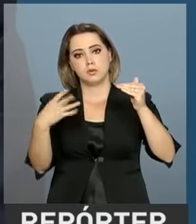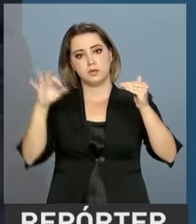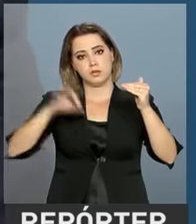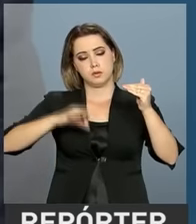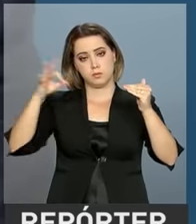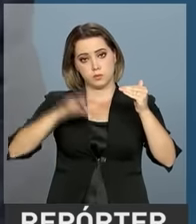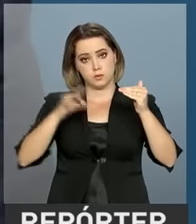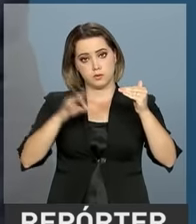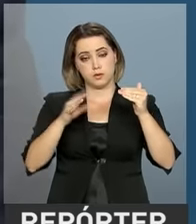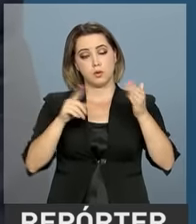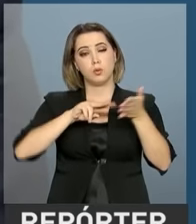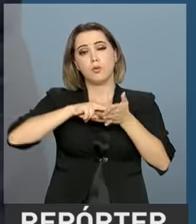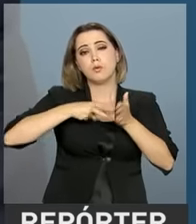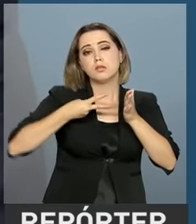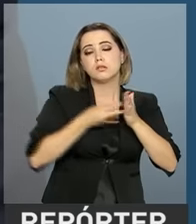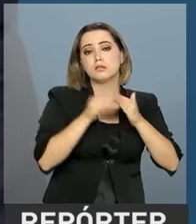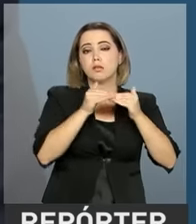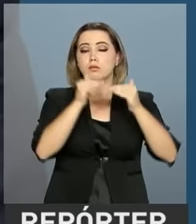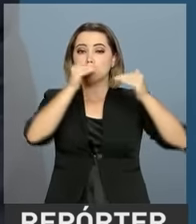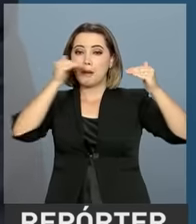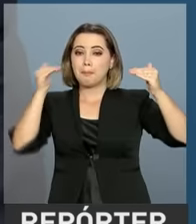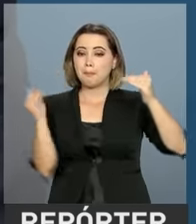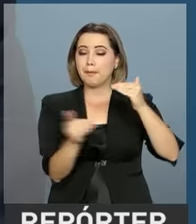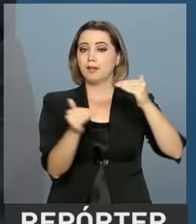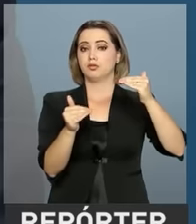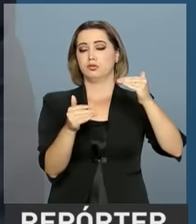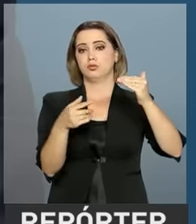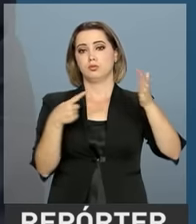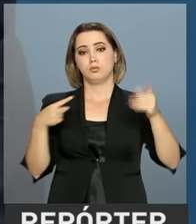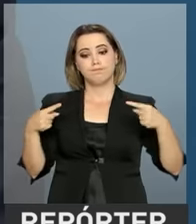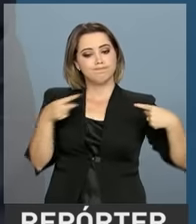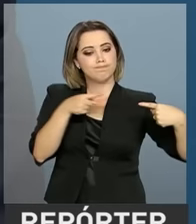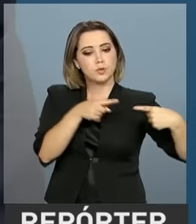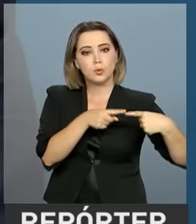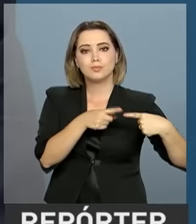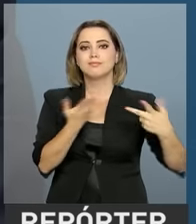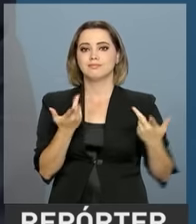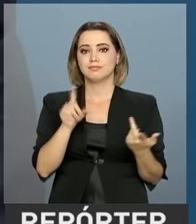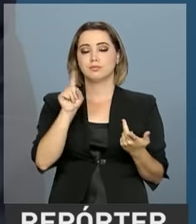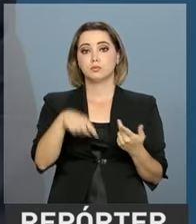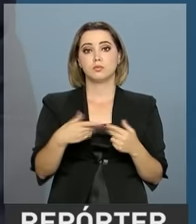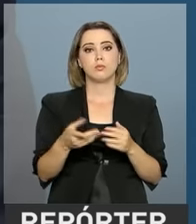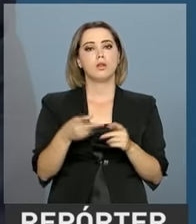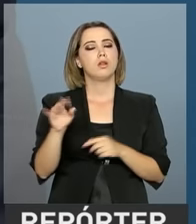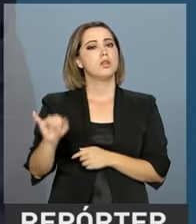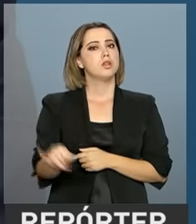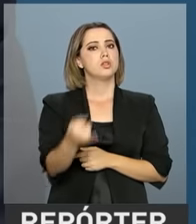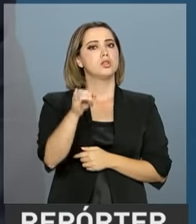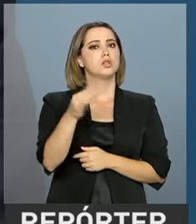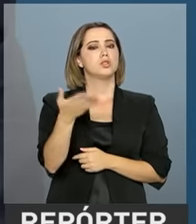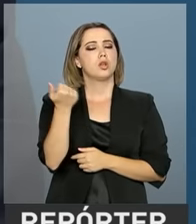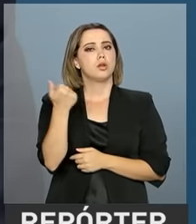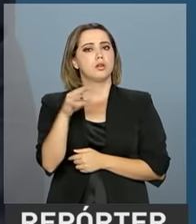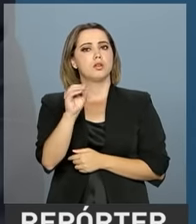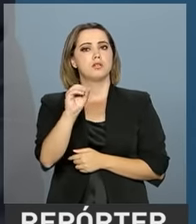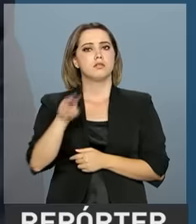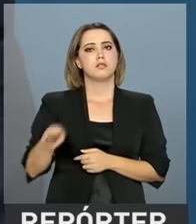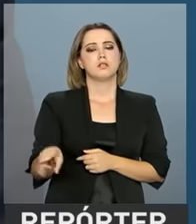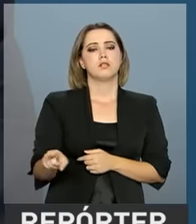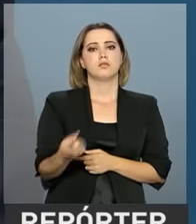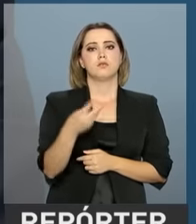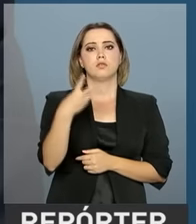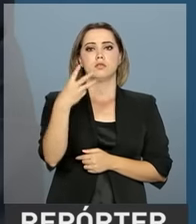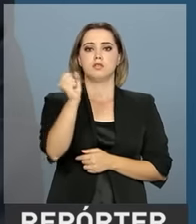previsto para o ano passado agora em Janeiro passado a alta foi de apenas 0,38% o que já tá